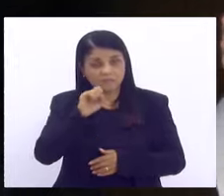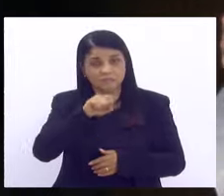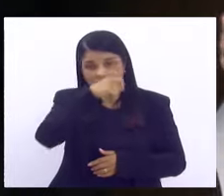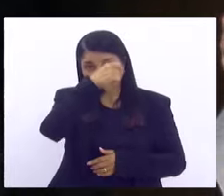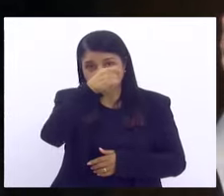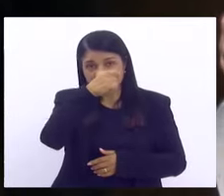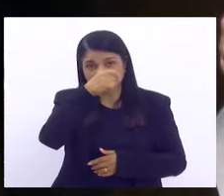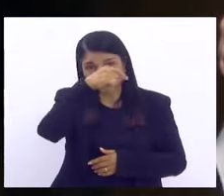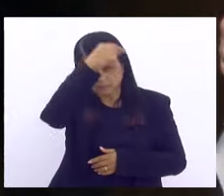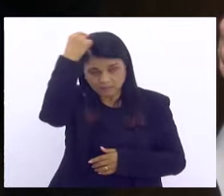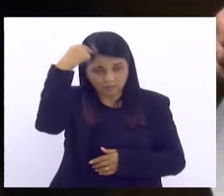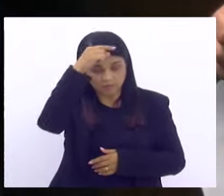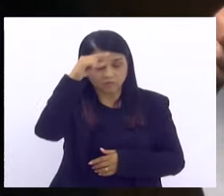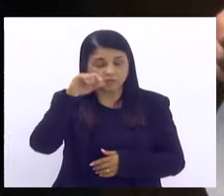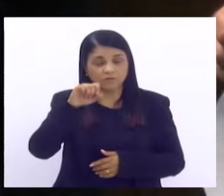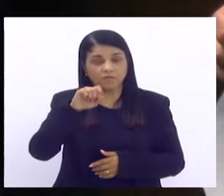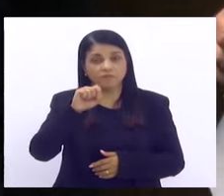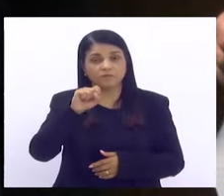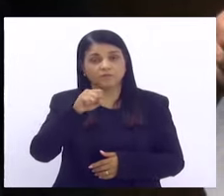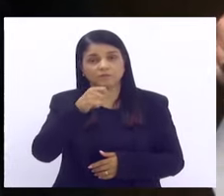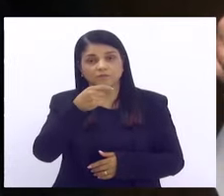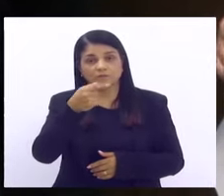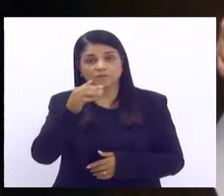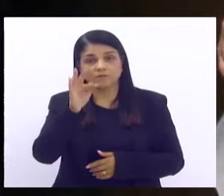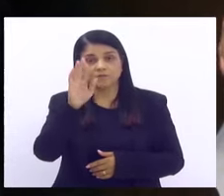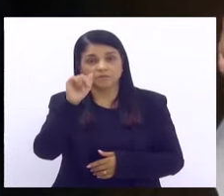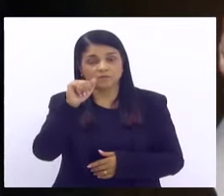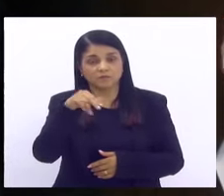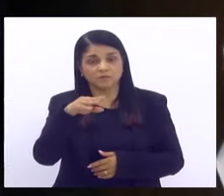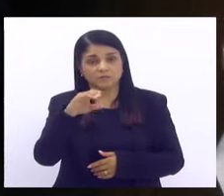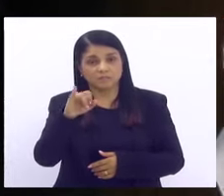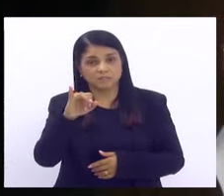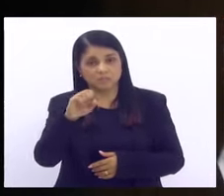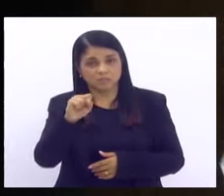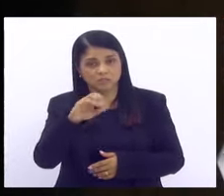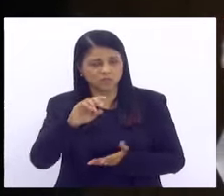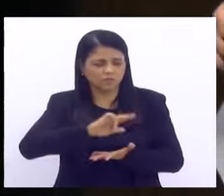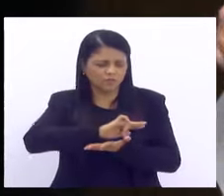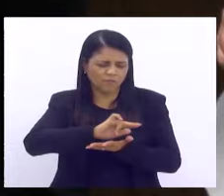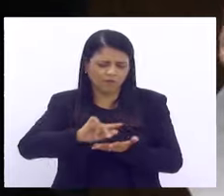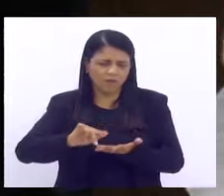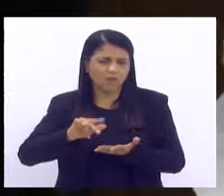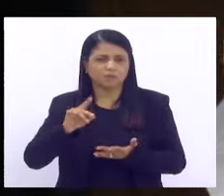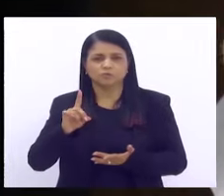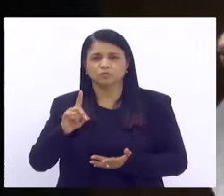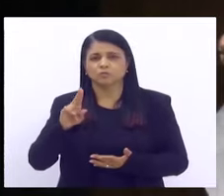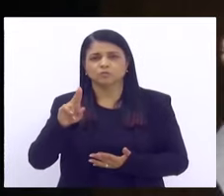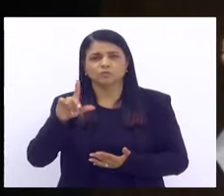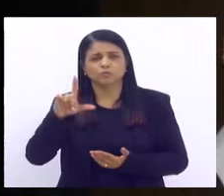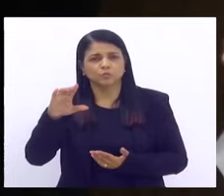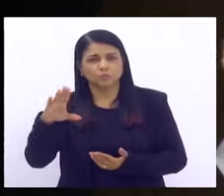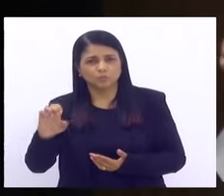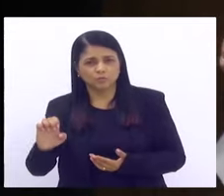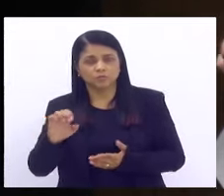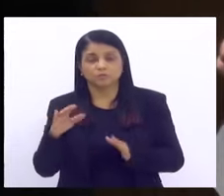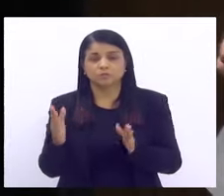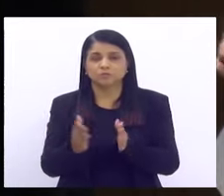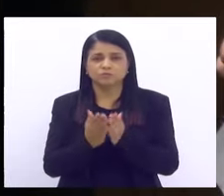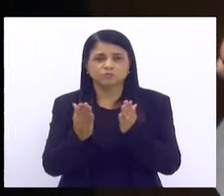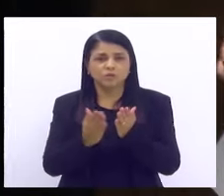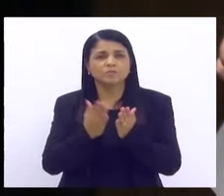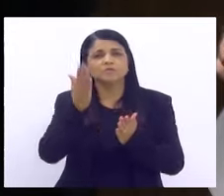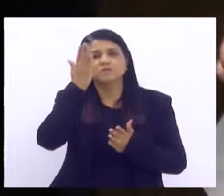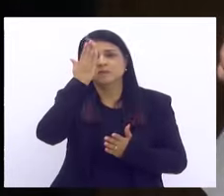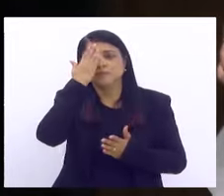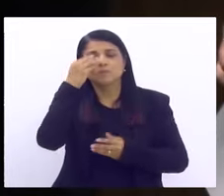São Padre Pio, São Frei Galvão, Santa Dulce dos Pobres, enfim. Então, nós